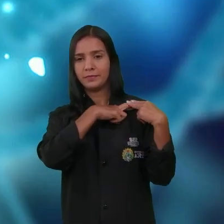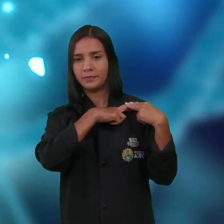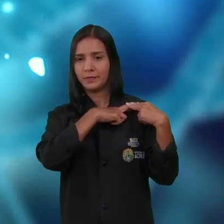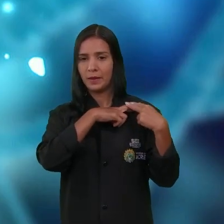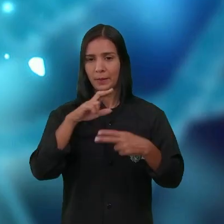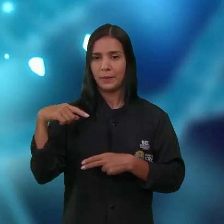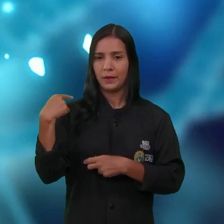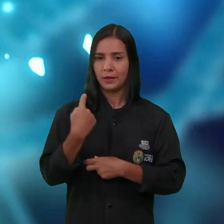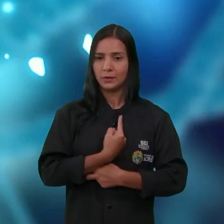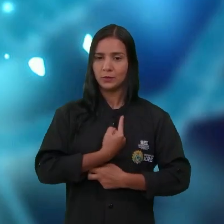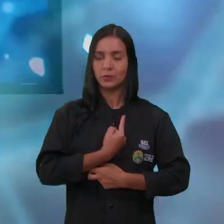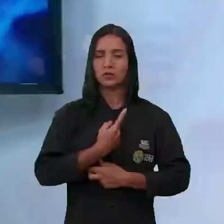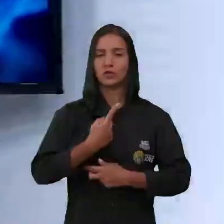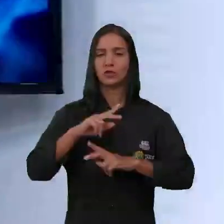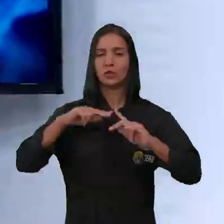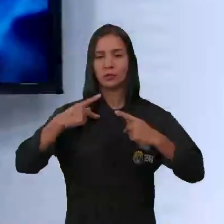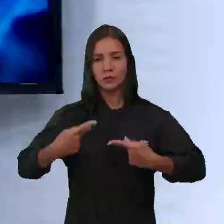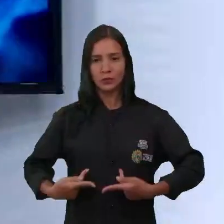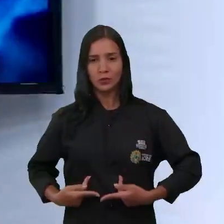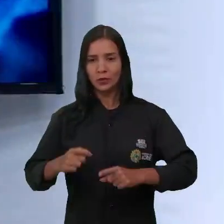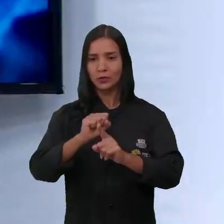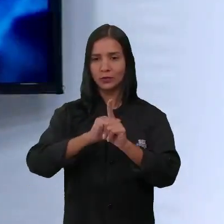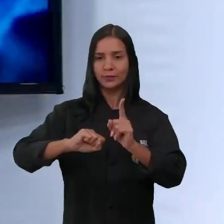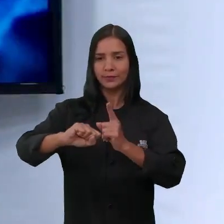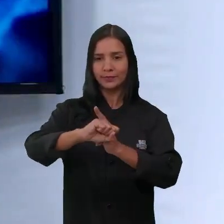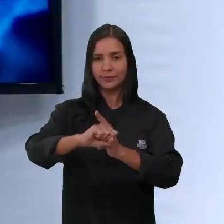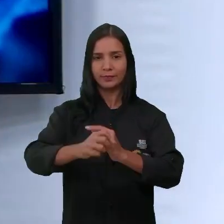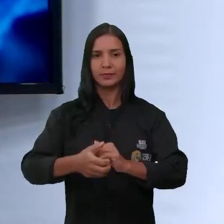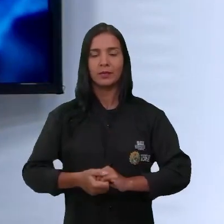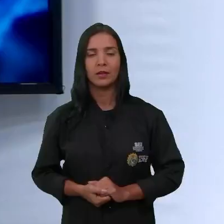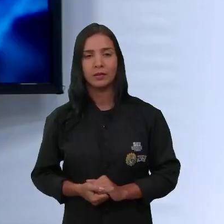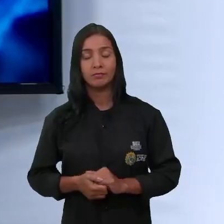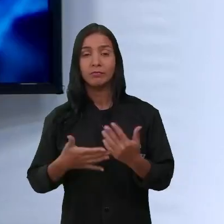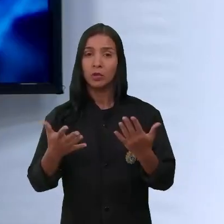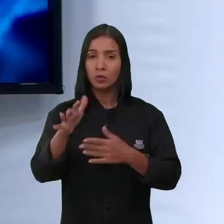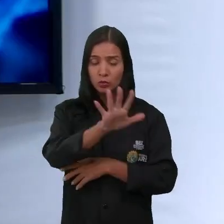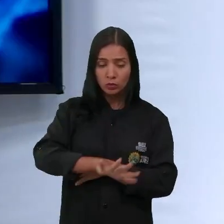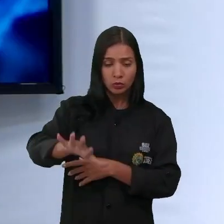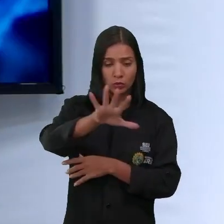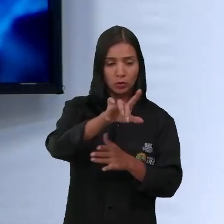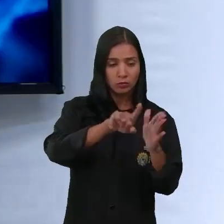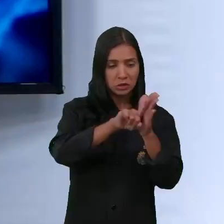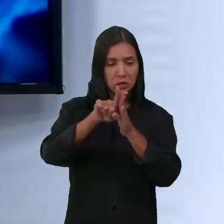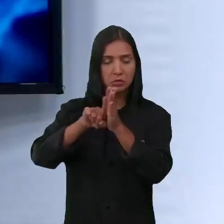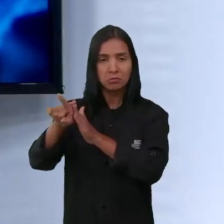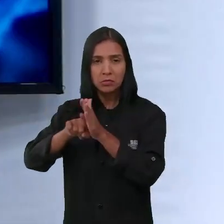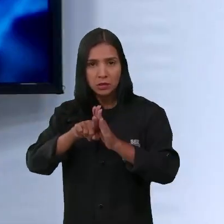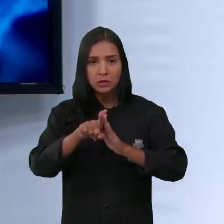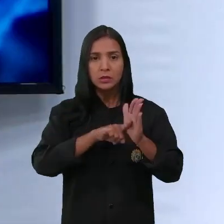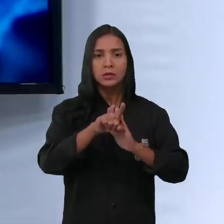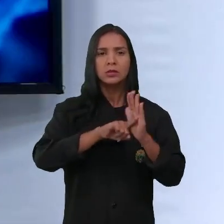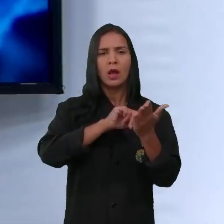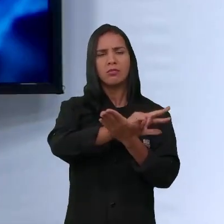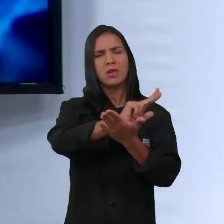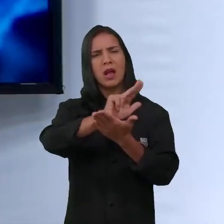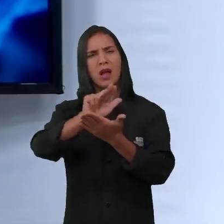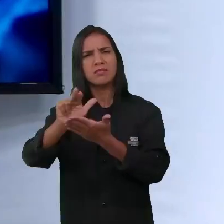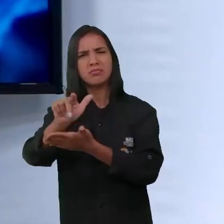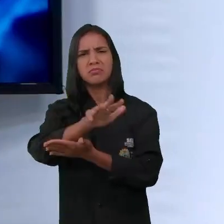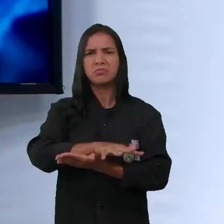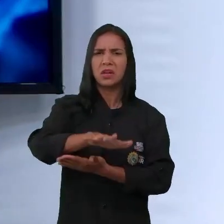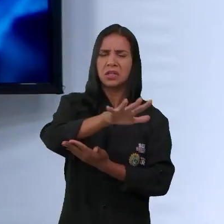civil. Ou seja, todos esses estudos que ocorrem na área da bioética, não só na área da bioética, na questão